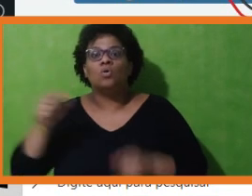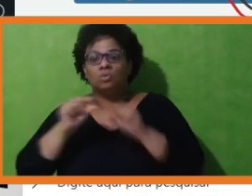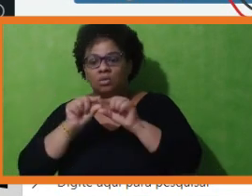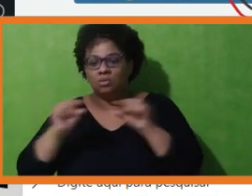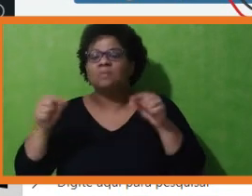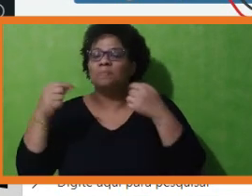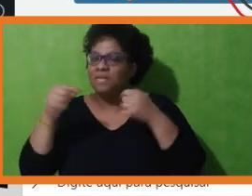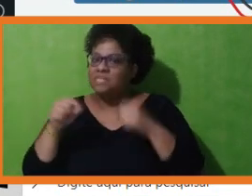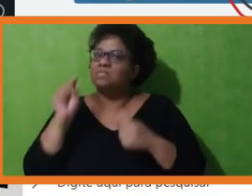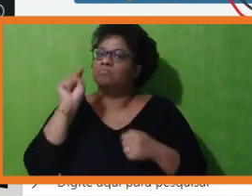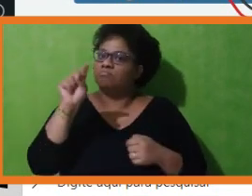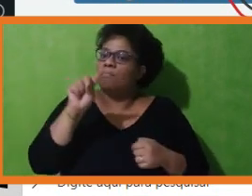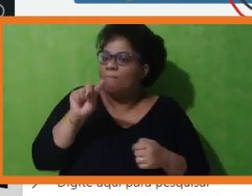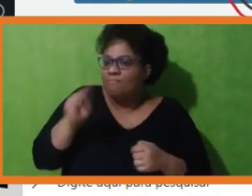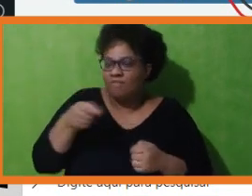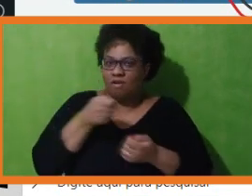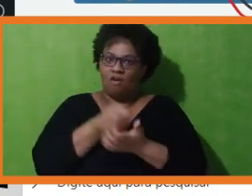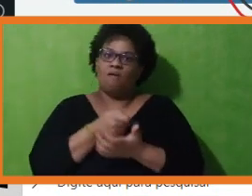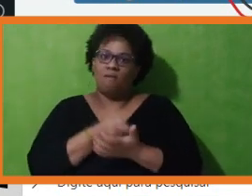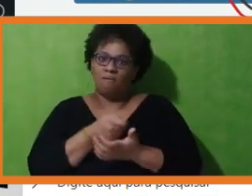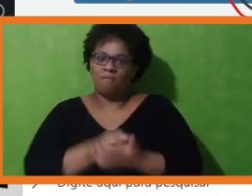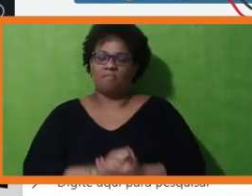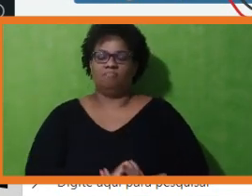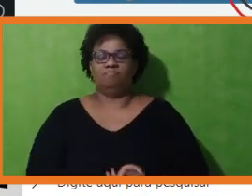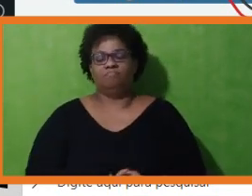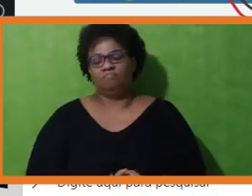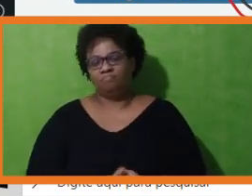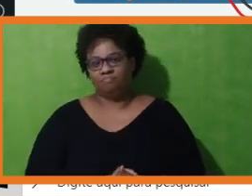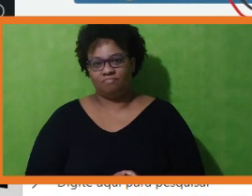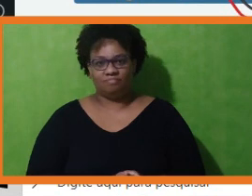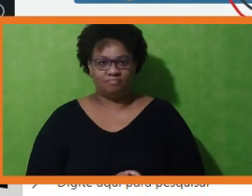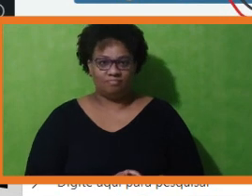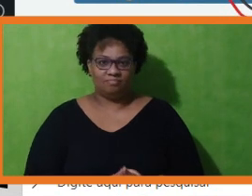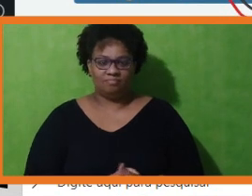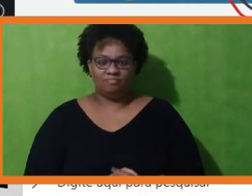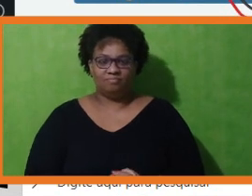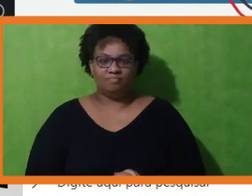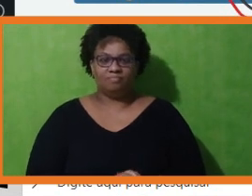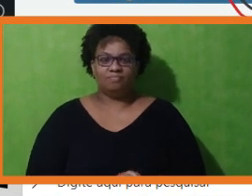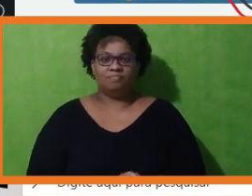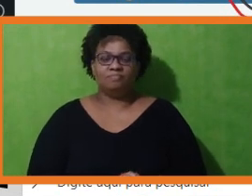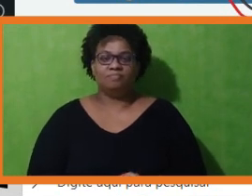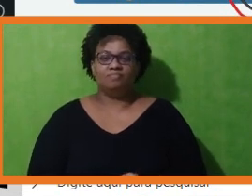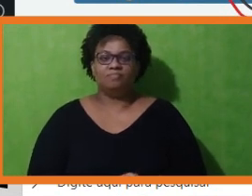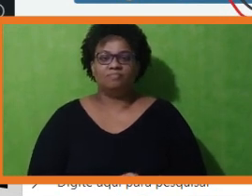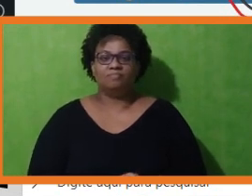eu preciso colocar o ponto e vírgula lá em cima, certo? Então vamos deixar aqui nosso ponto e vírgula para não dar erro no nosso programa.